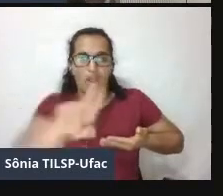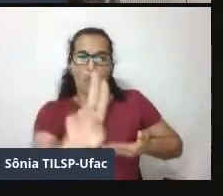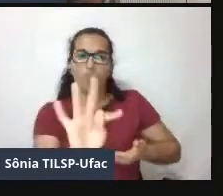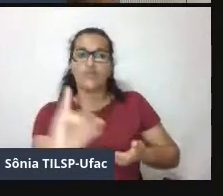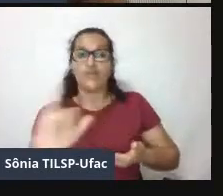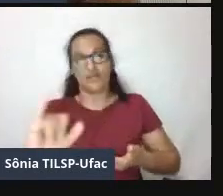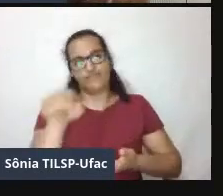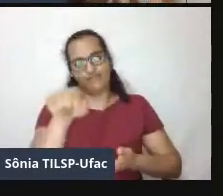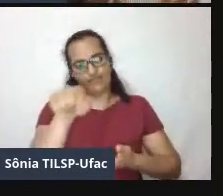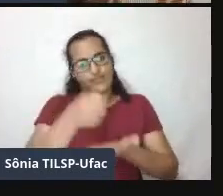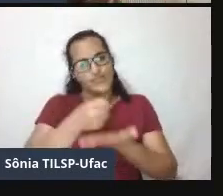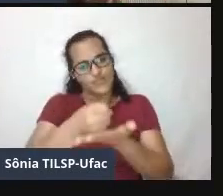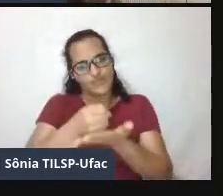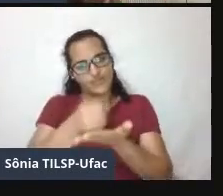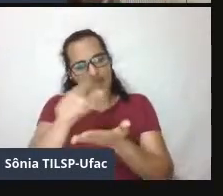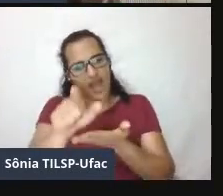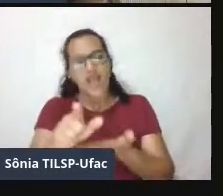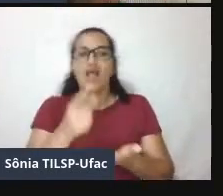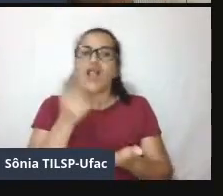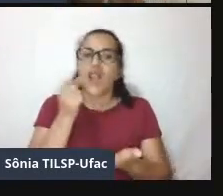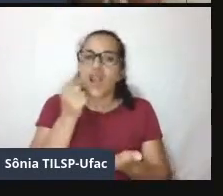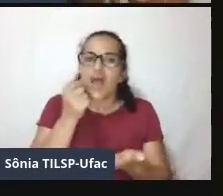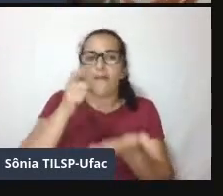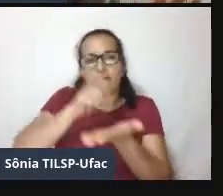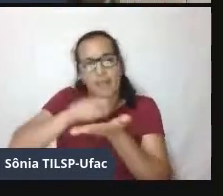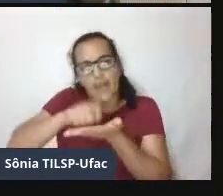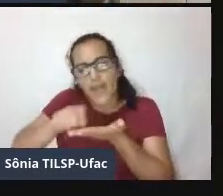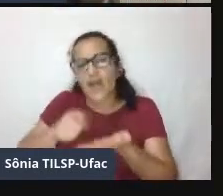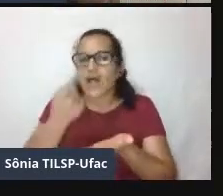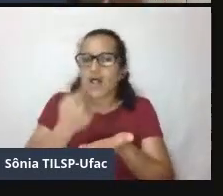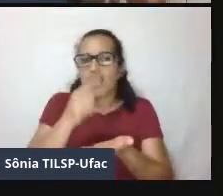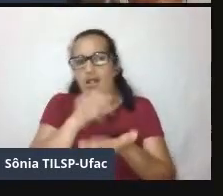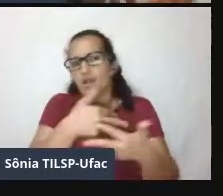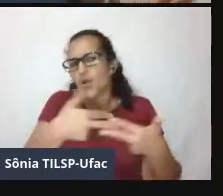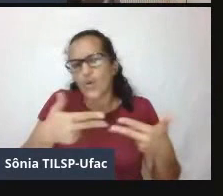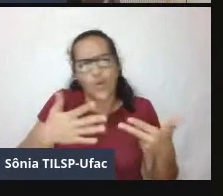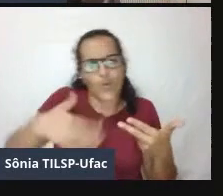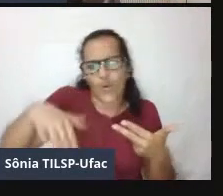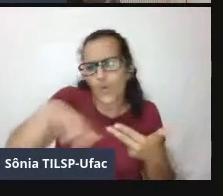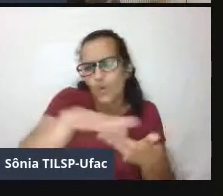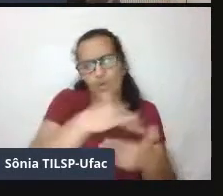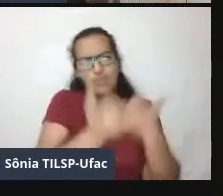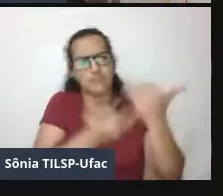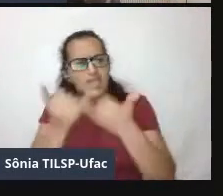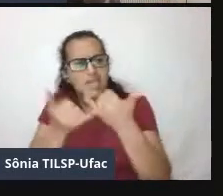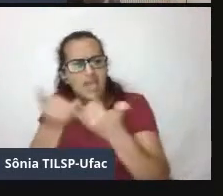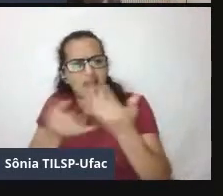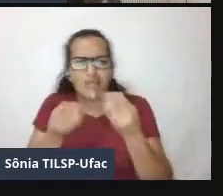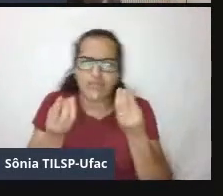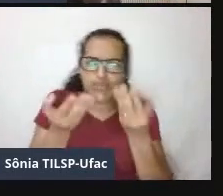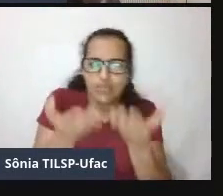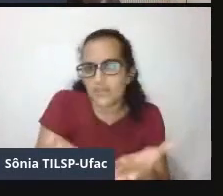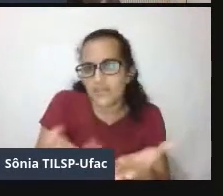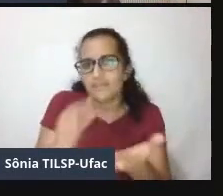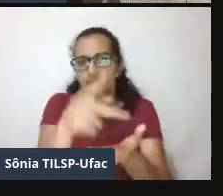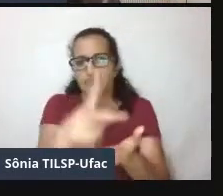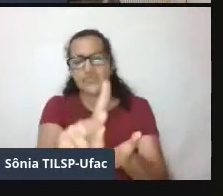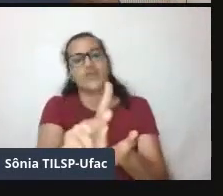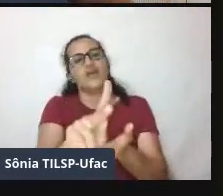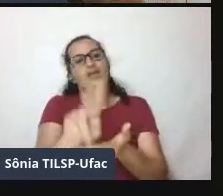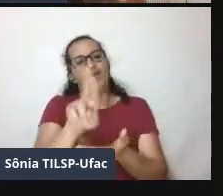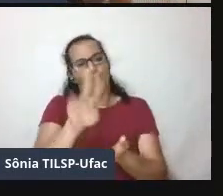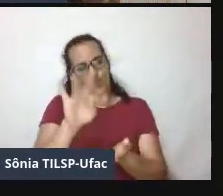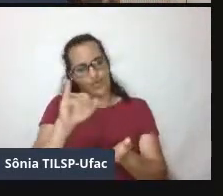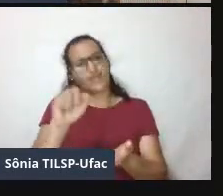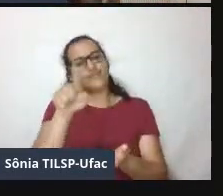gente, a gente levou lápis de cor para ela, picolé da Frutari, coisas da Frozen, vídeos, e tudo que a gente conseguia fazer